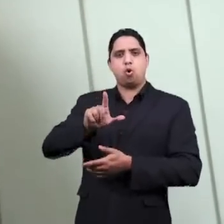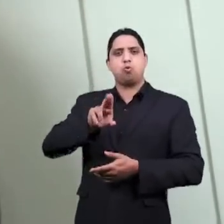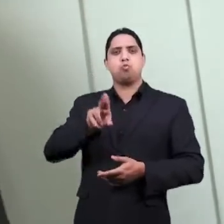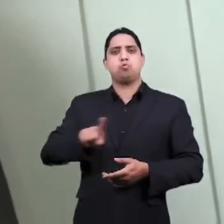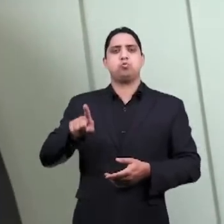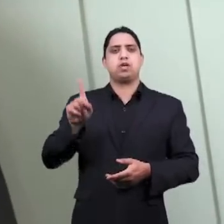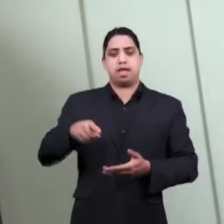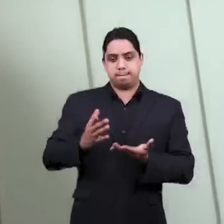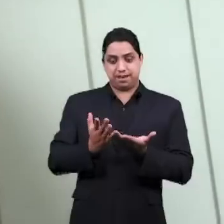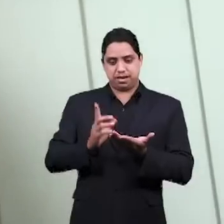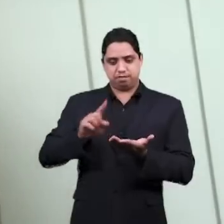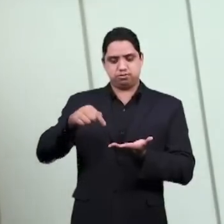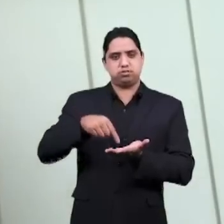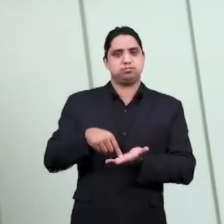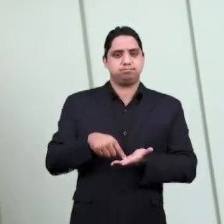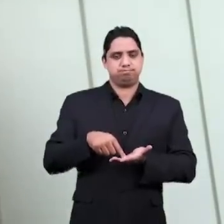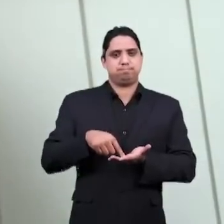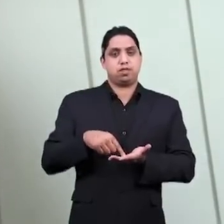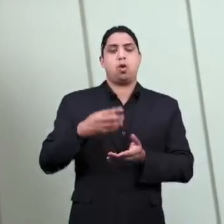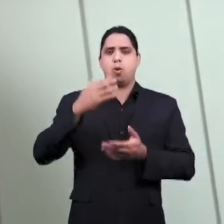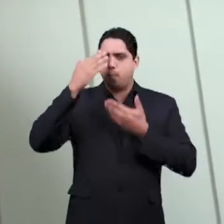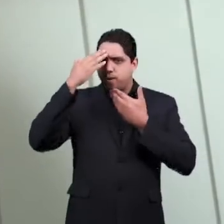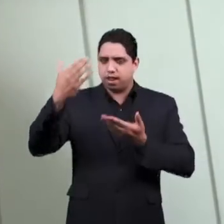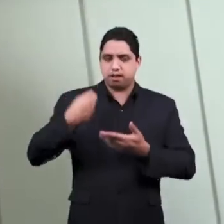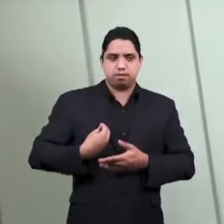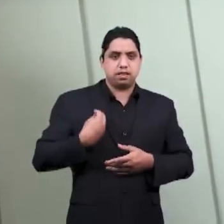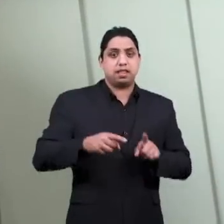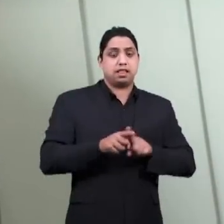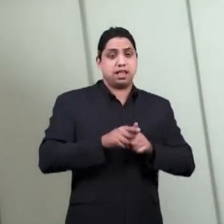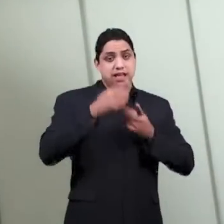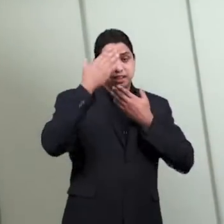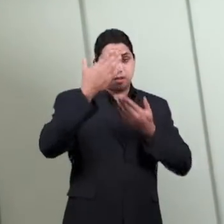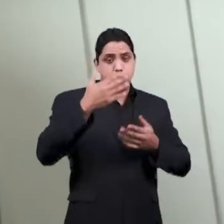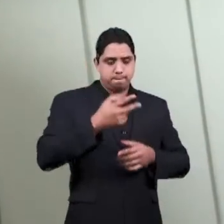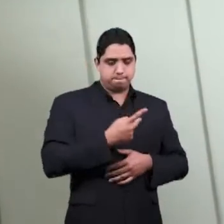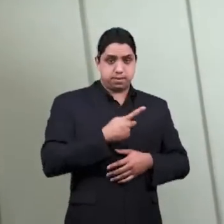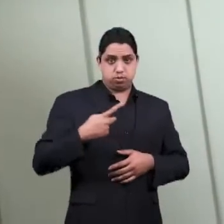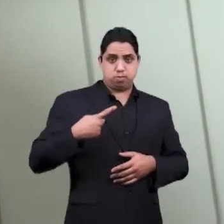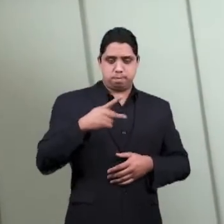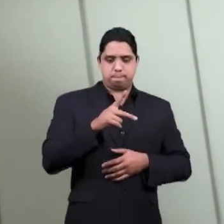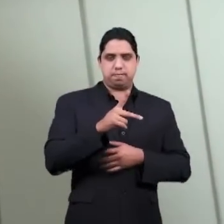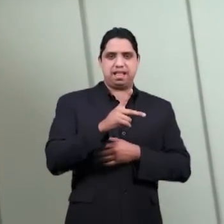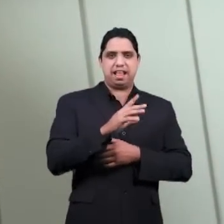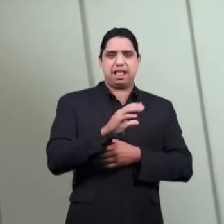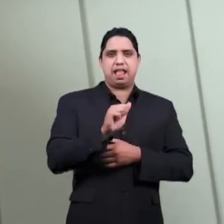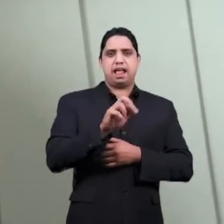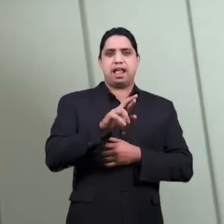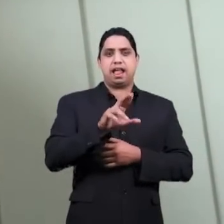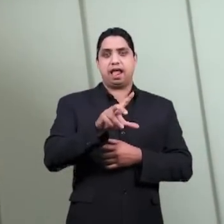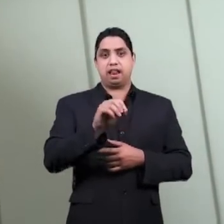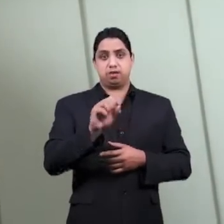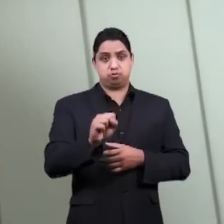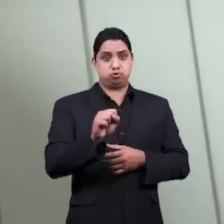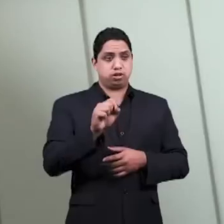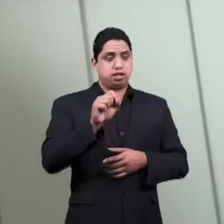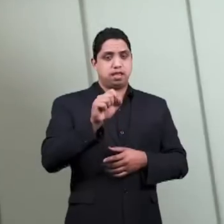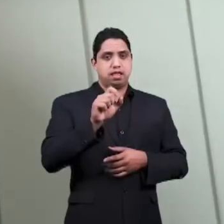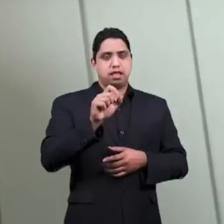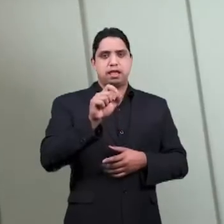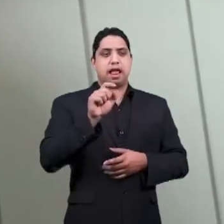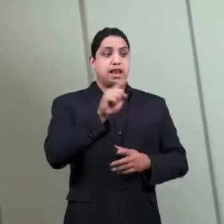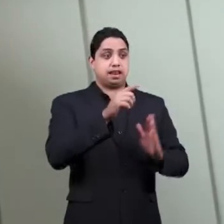pela sua participação. Eu quero agradecer também o pastor Carlos Aguiar, aí da igreja, que